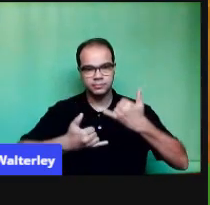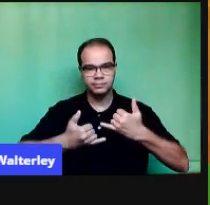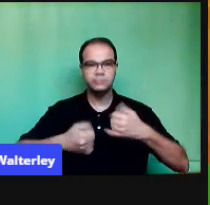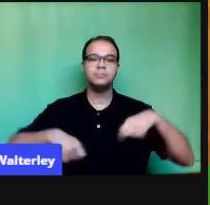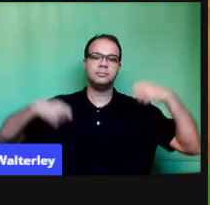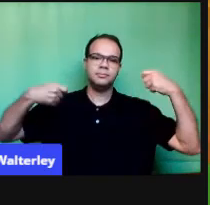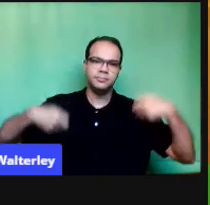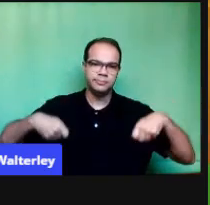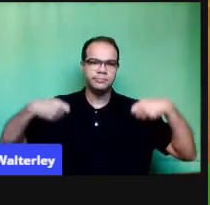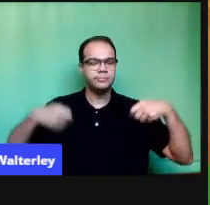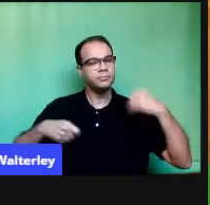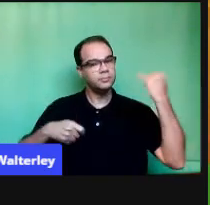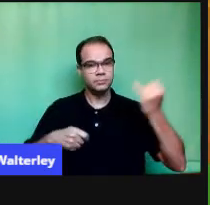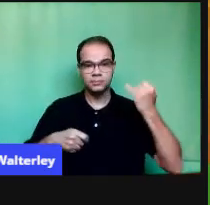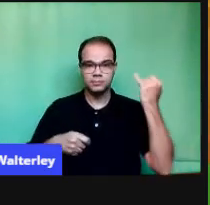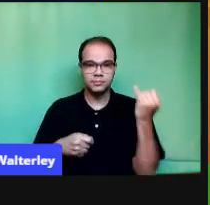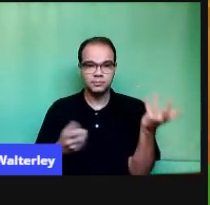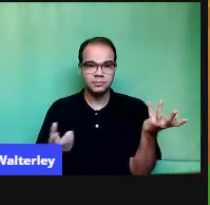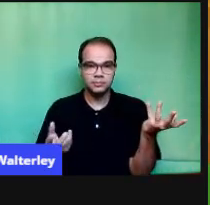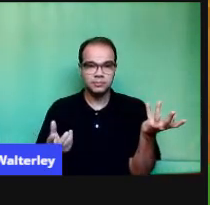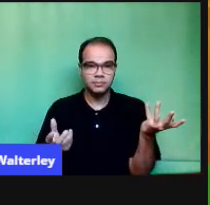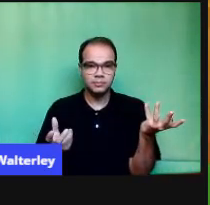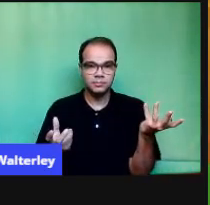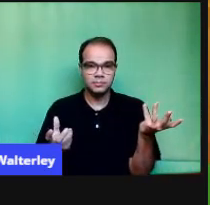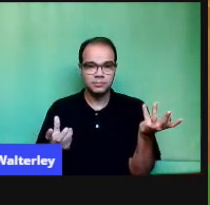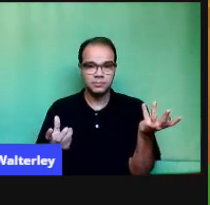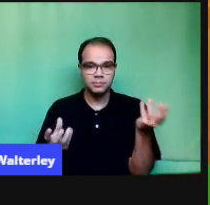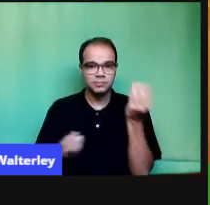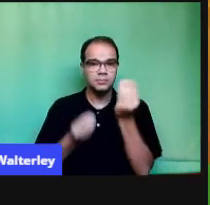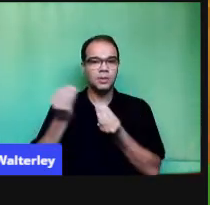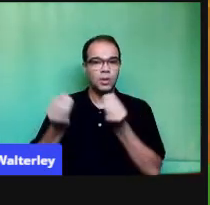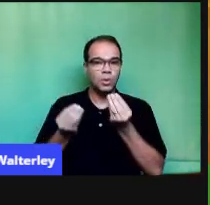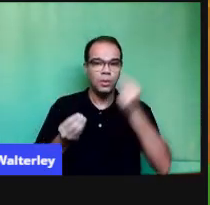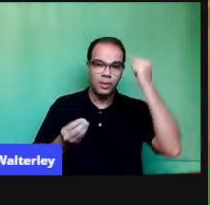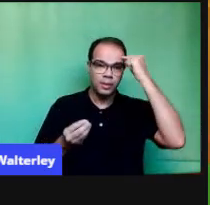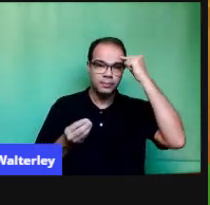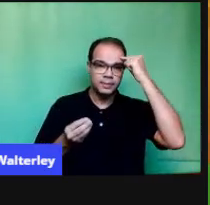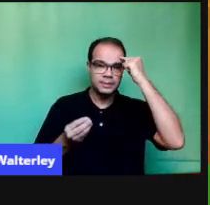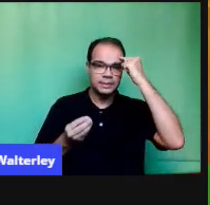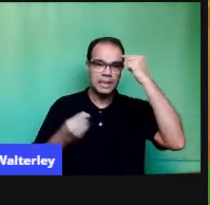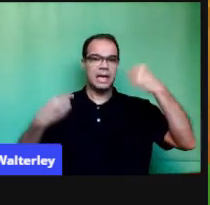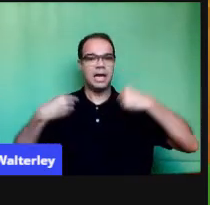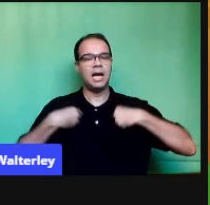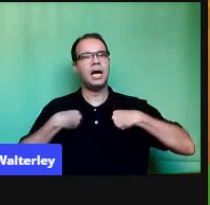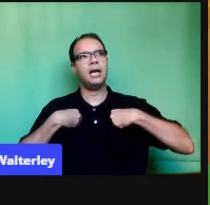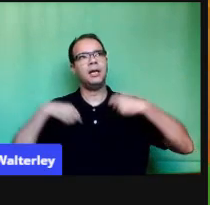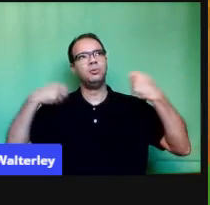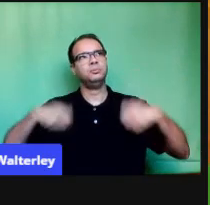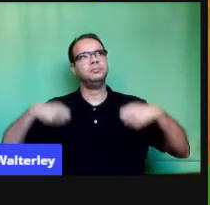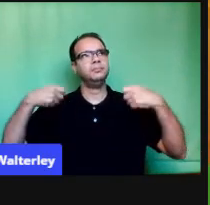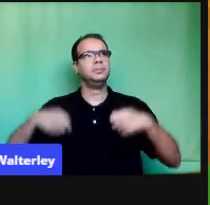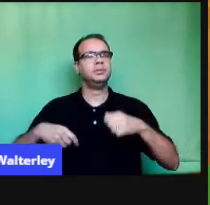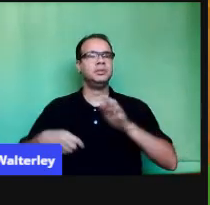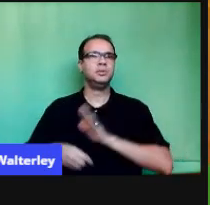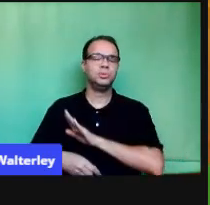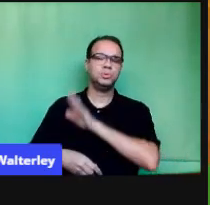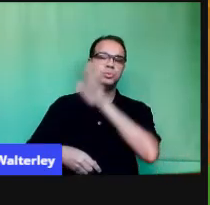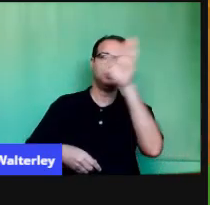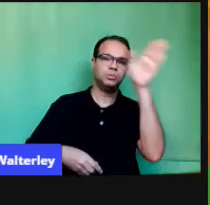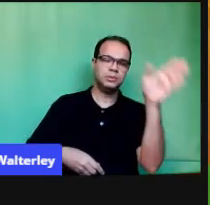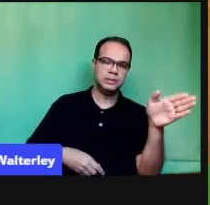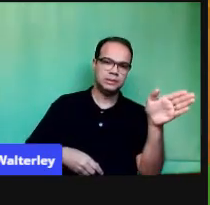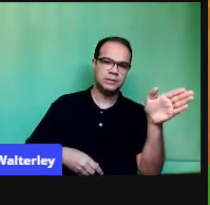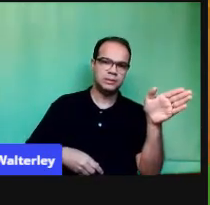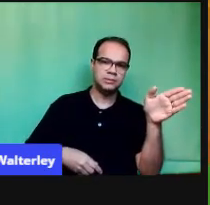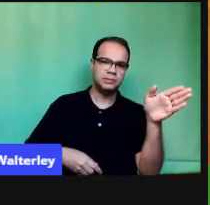observar que esse processo tem que ser feito pensando nos animais, não em nós. Né? Então, você tem que acordar cedo para fazer isso, porque